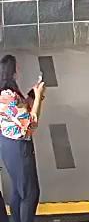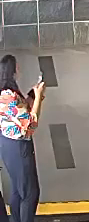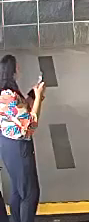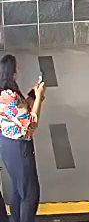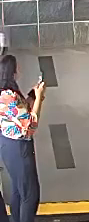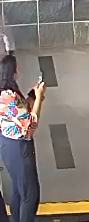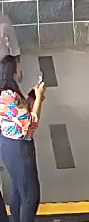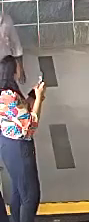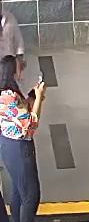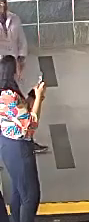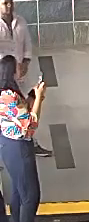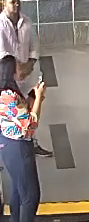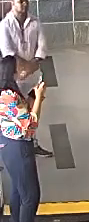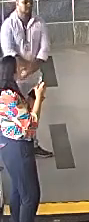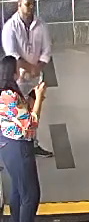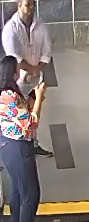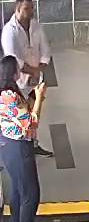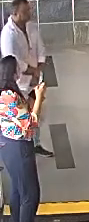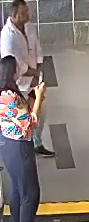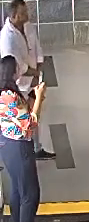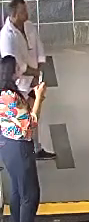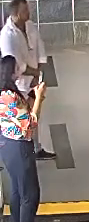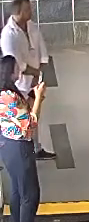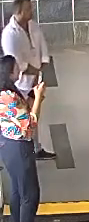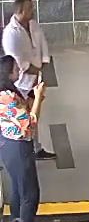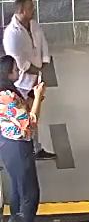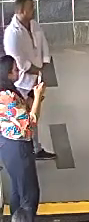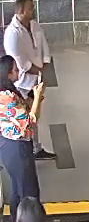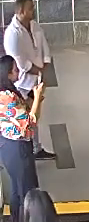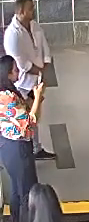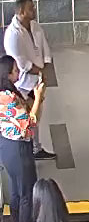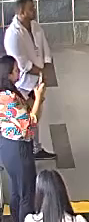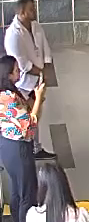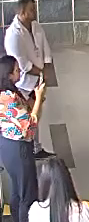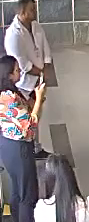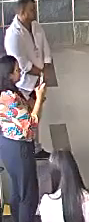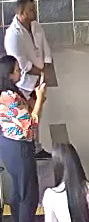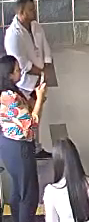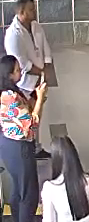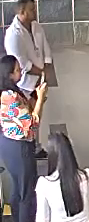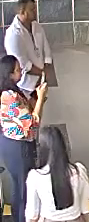para ir para outro município todos os dias para levar as mães, principalmente as